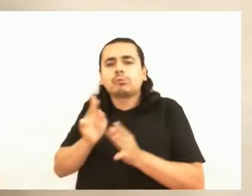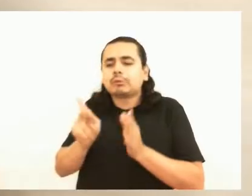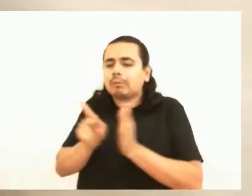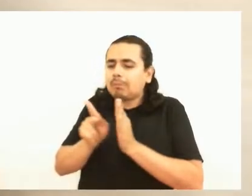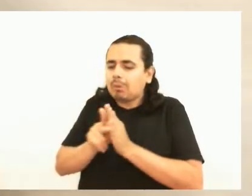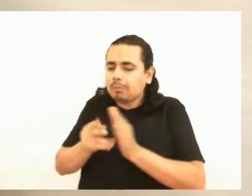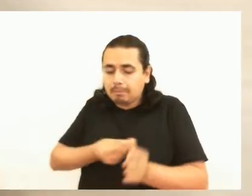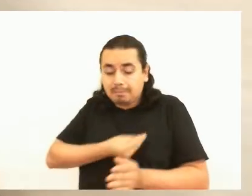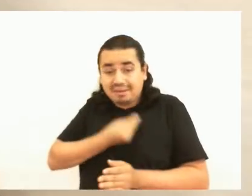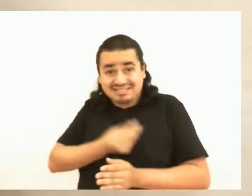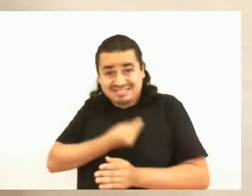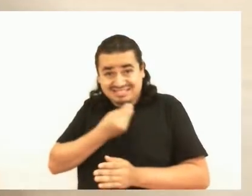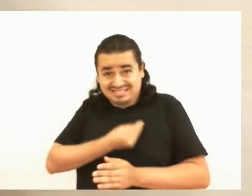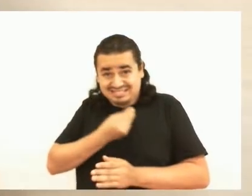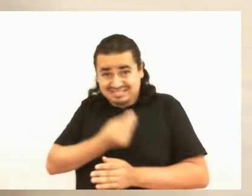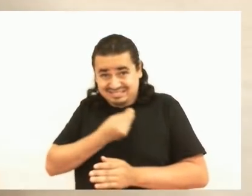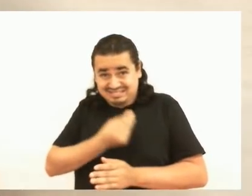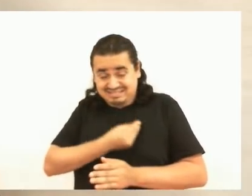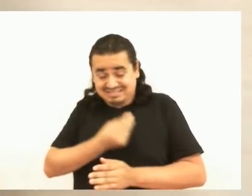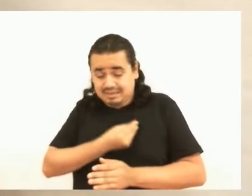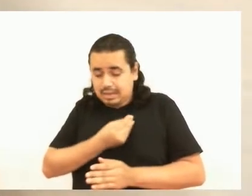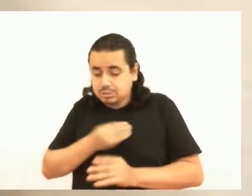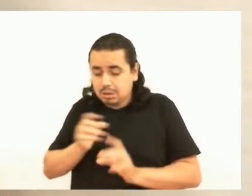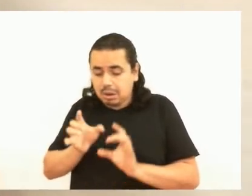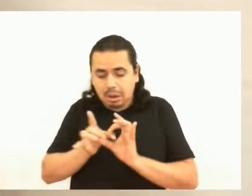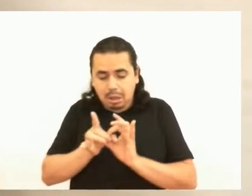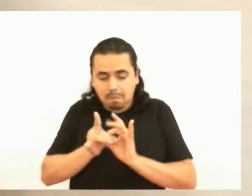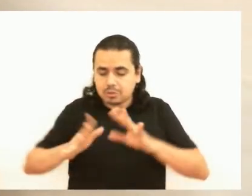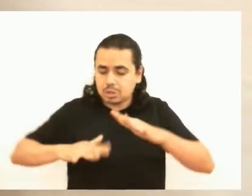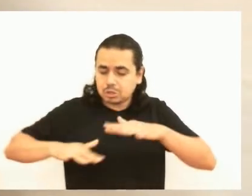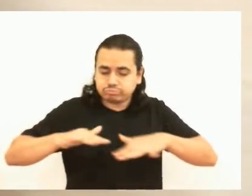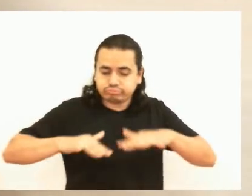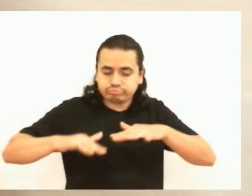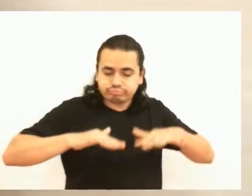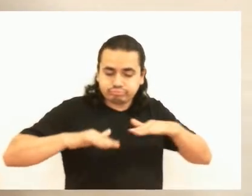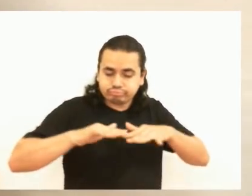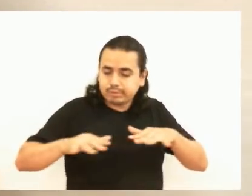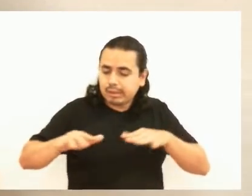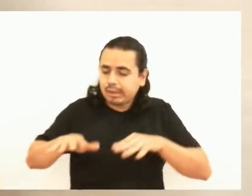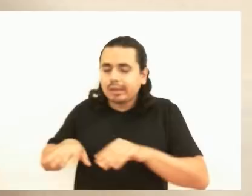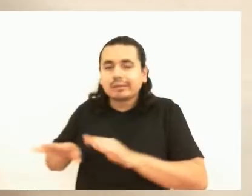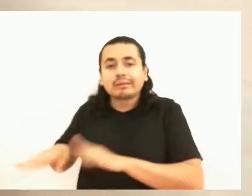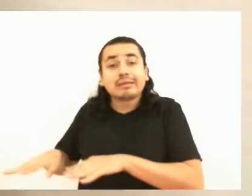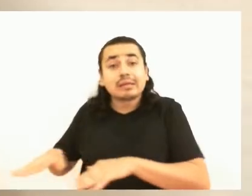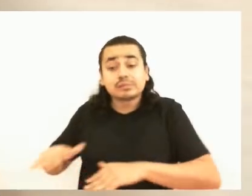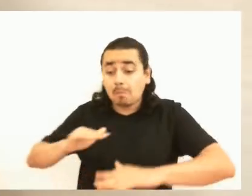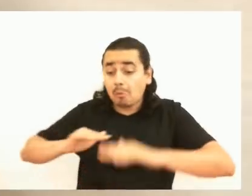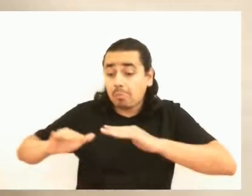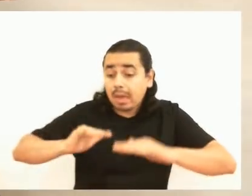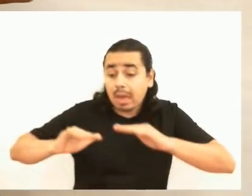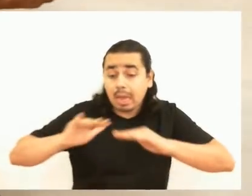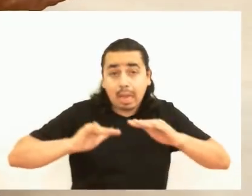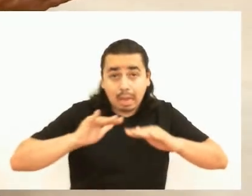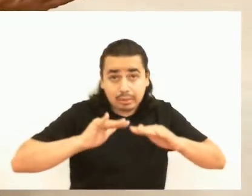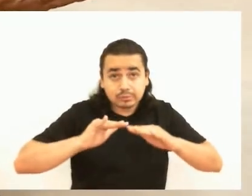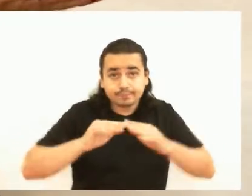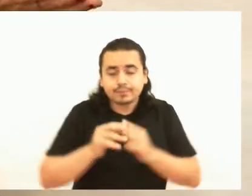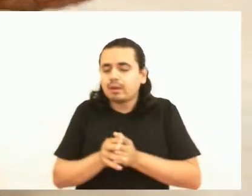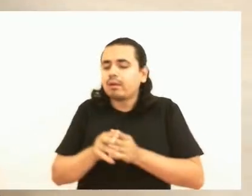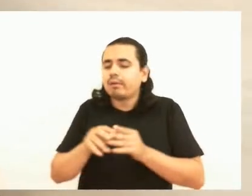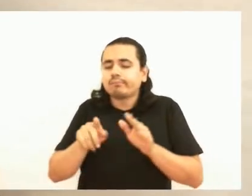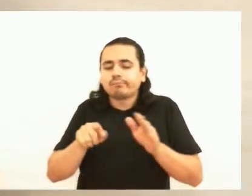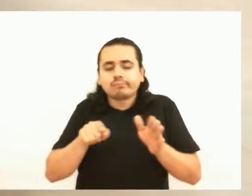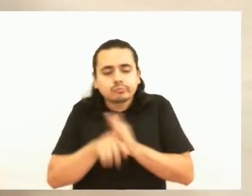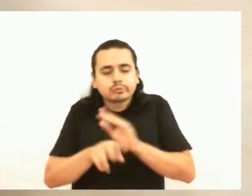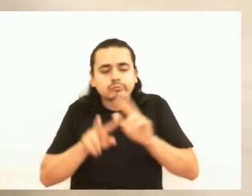presença e essa liberdade de movimento da criança ela quando ela pergunta do